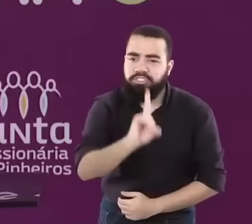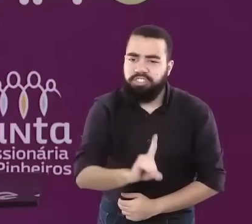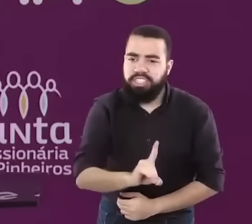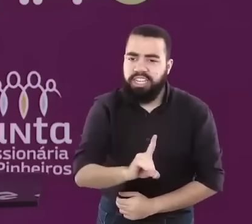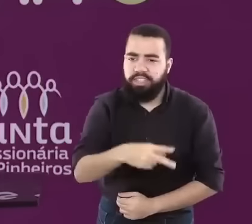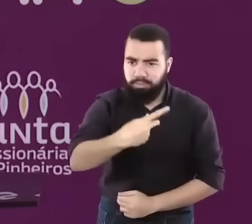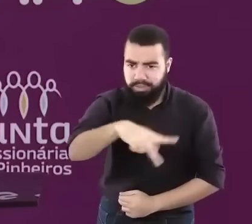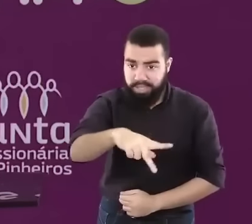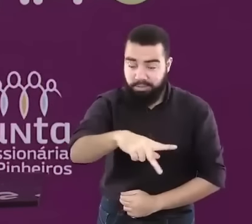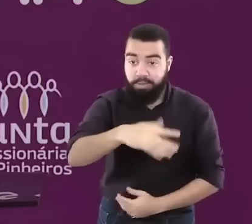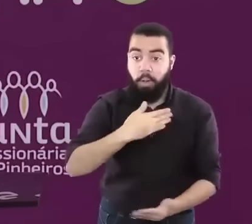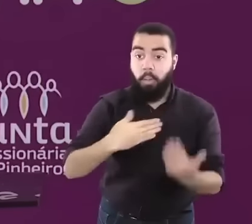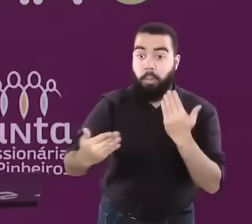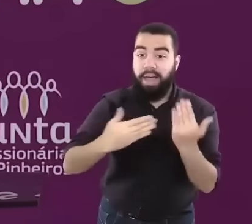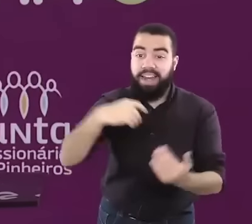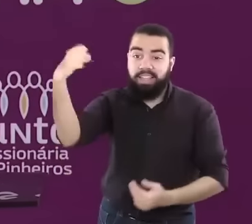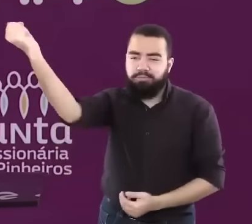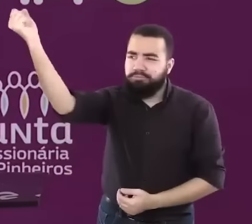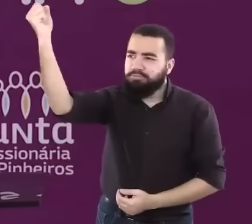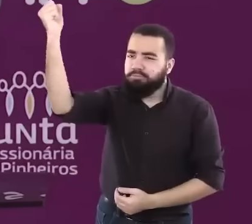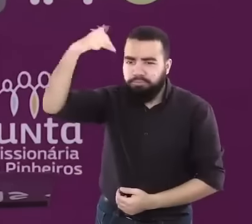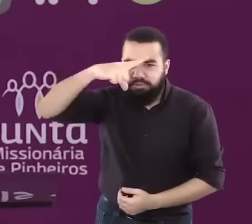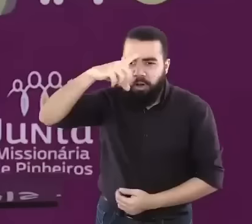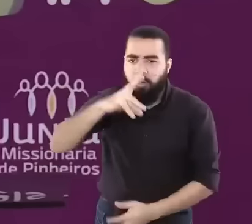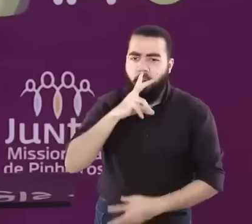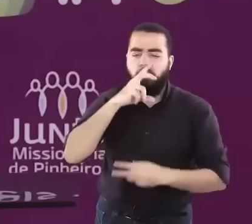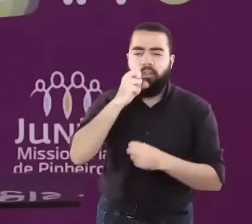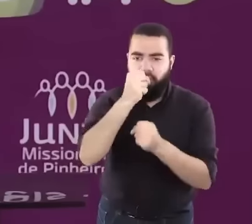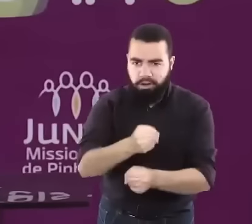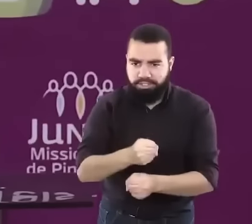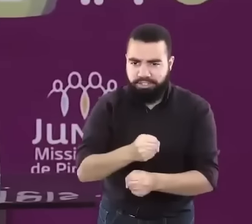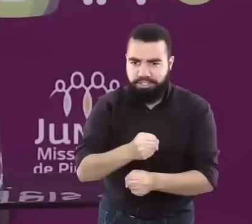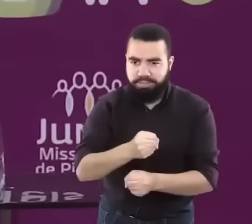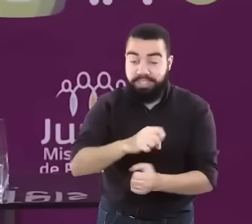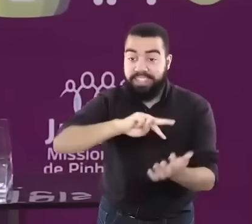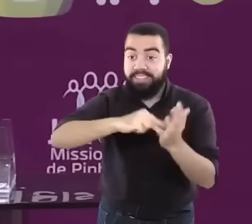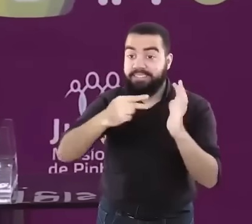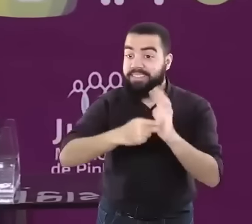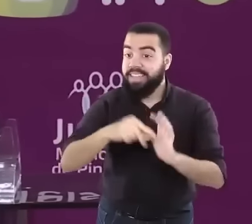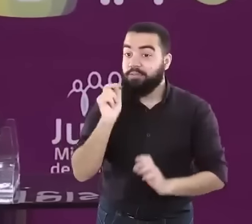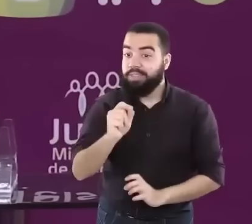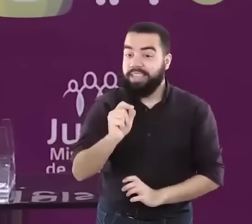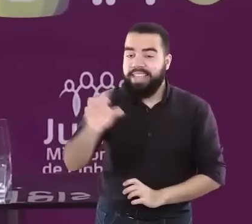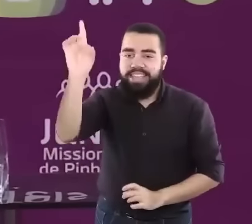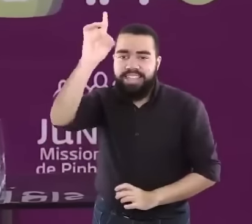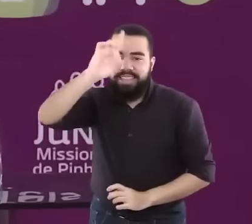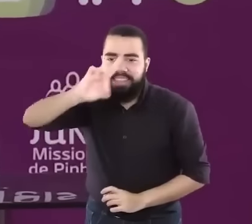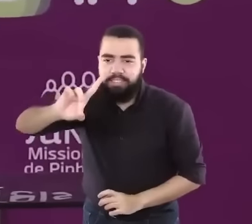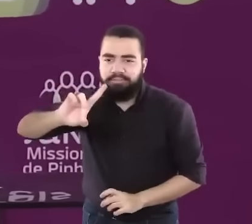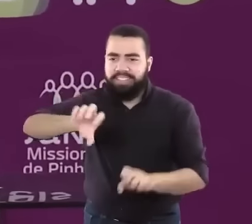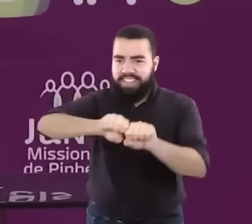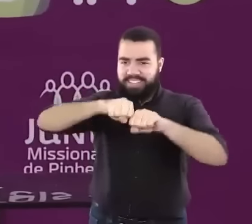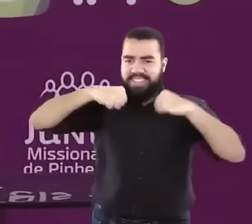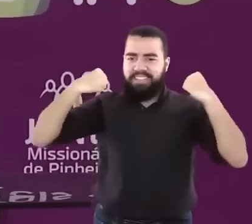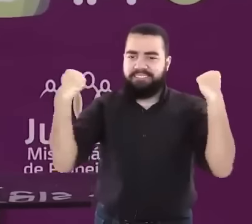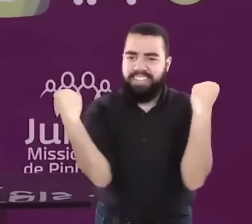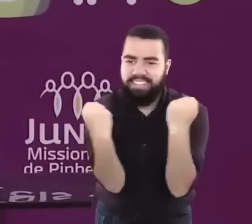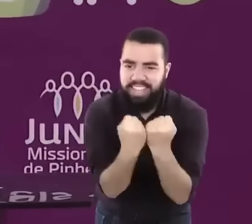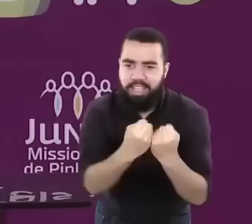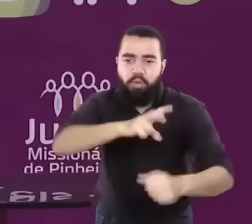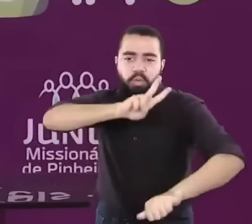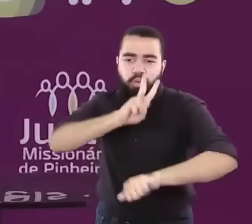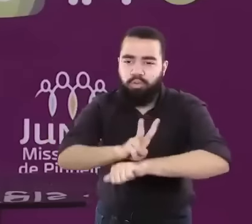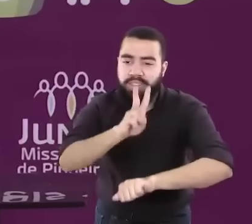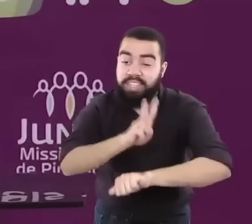dia significa que ele vai defender você justamente e todo mundo vai ficar